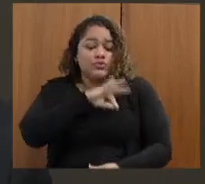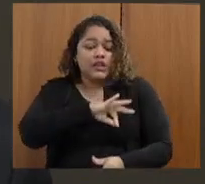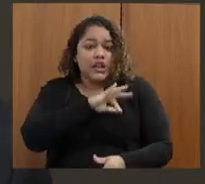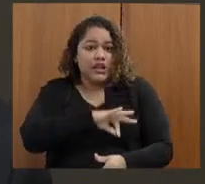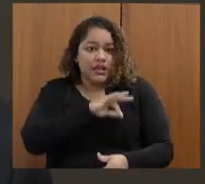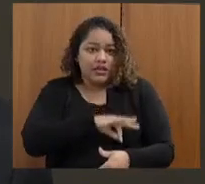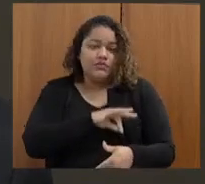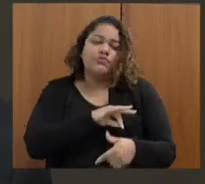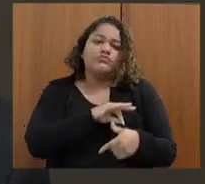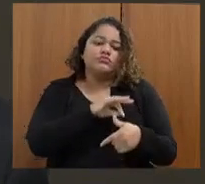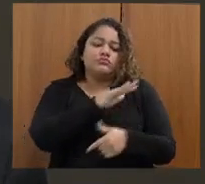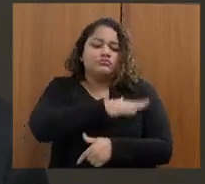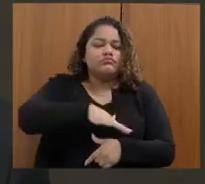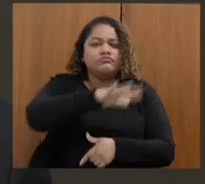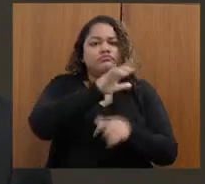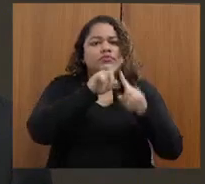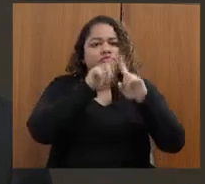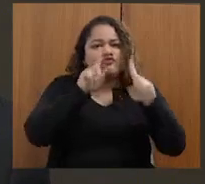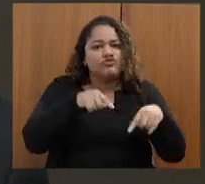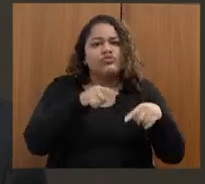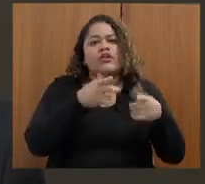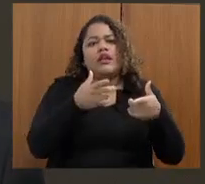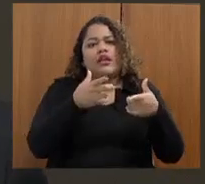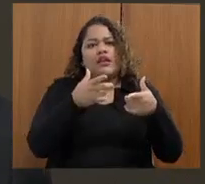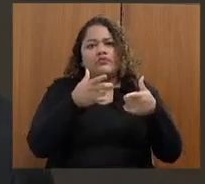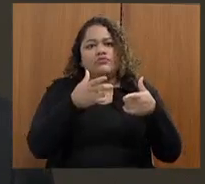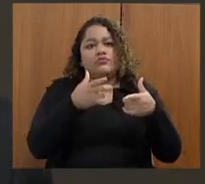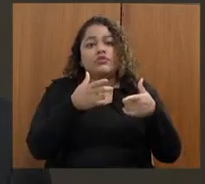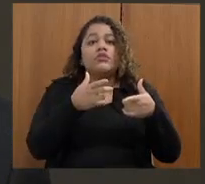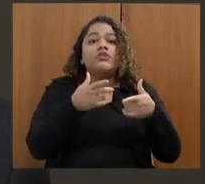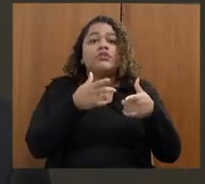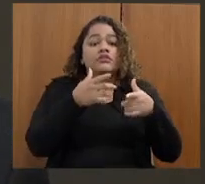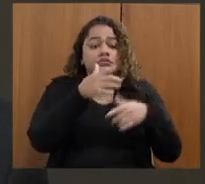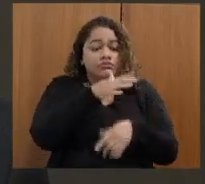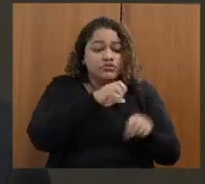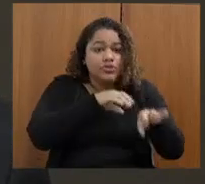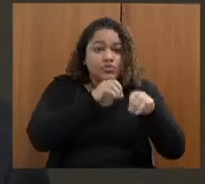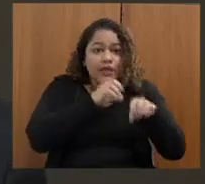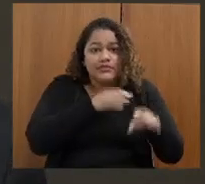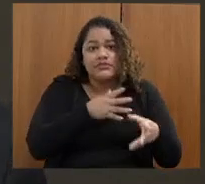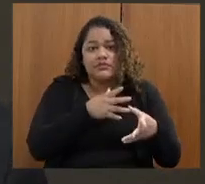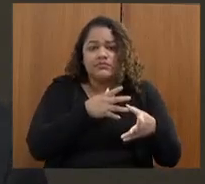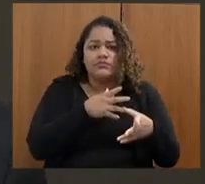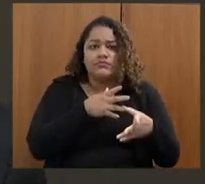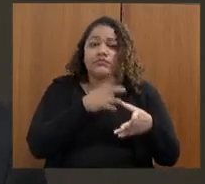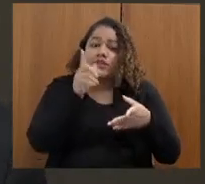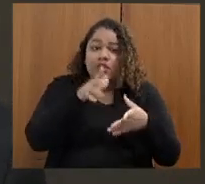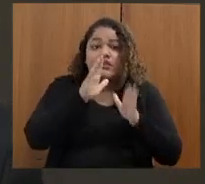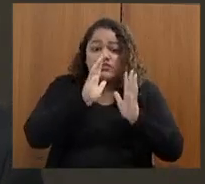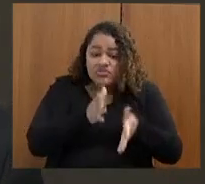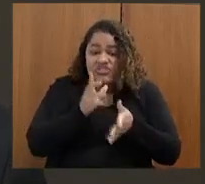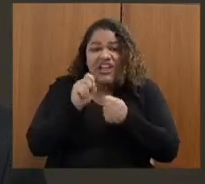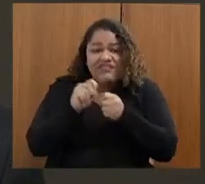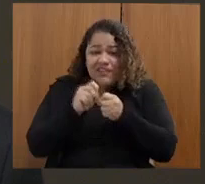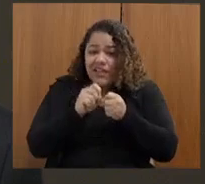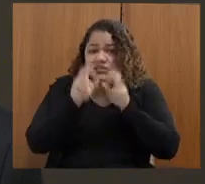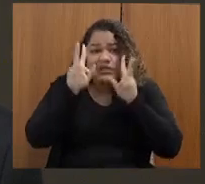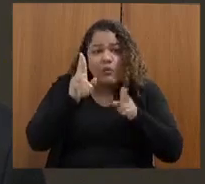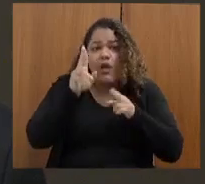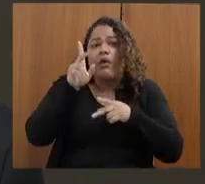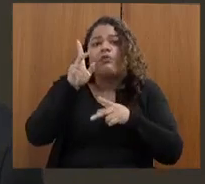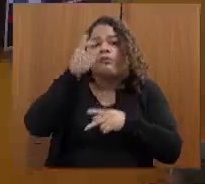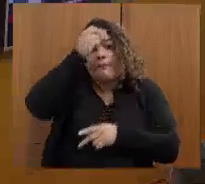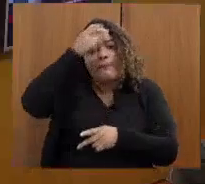feito por várias prefeituras por vários estados não é só em Minas Gerais mas no Brasil inteiro